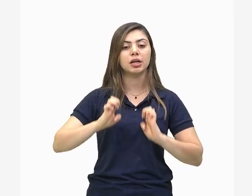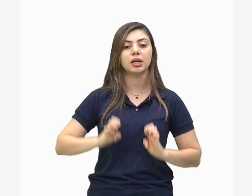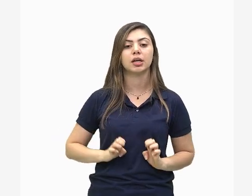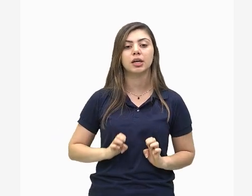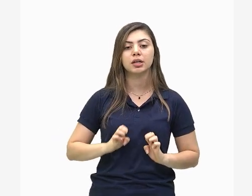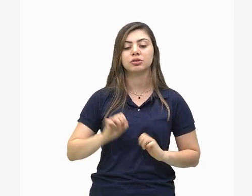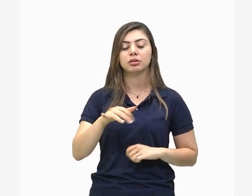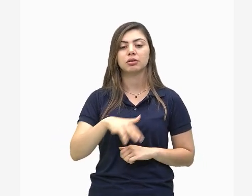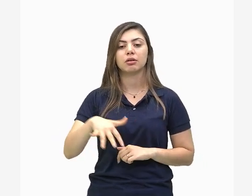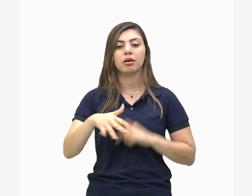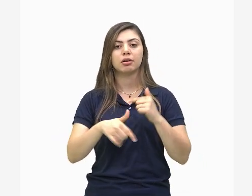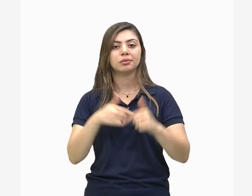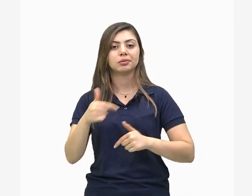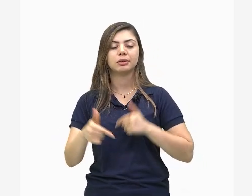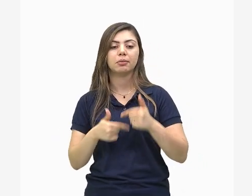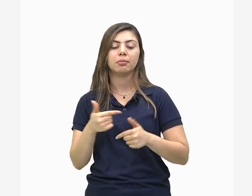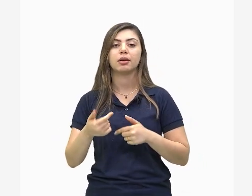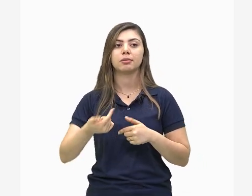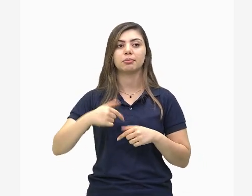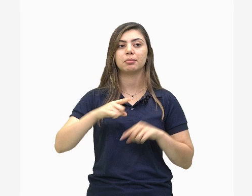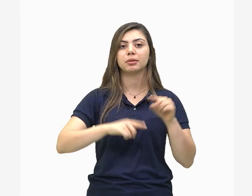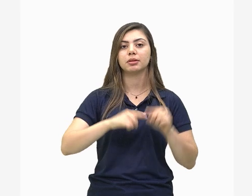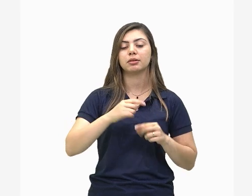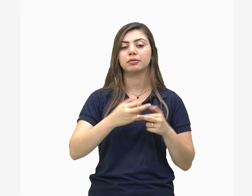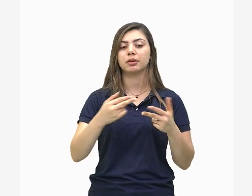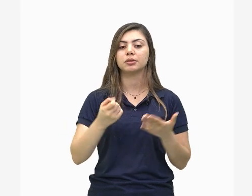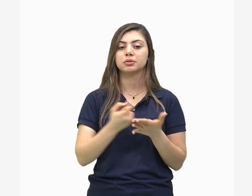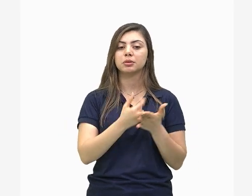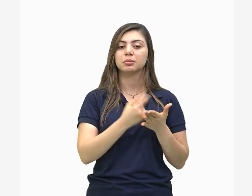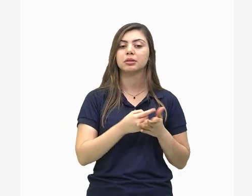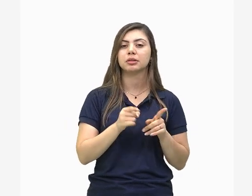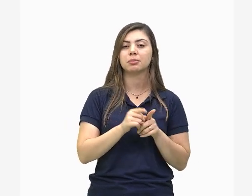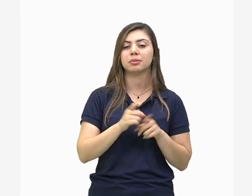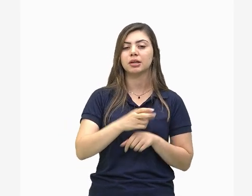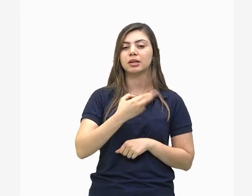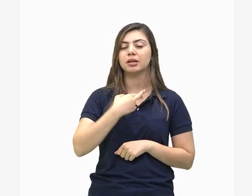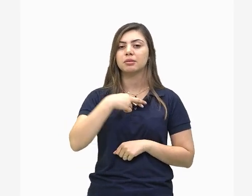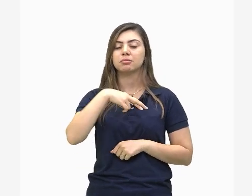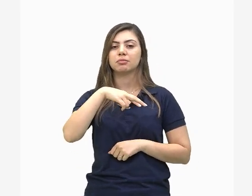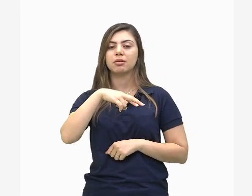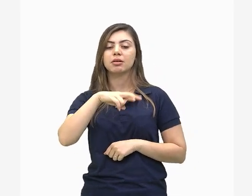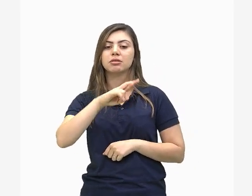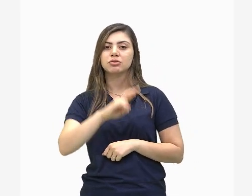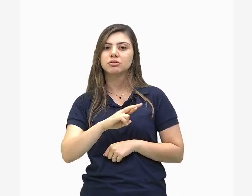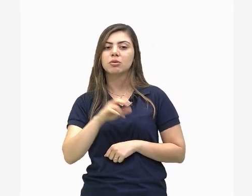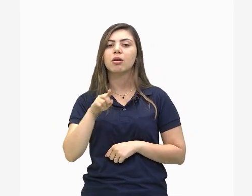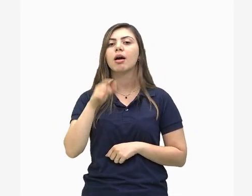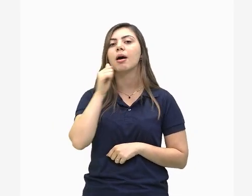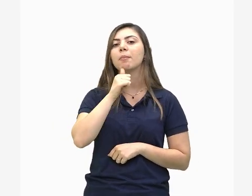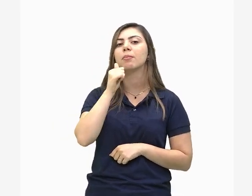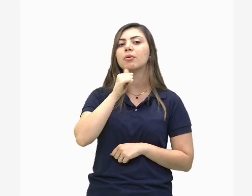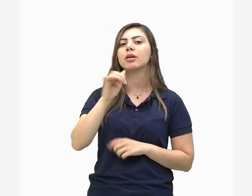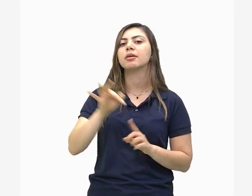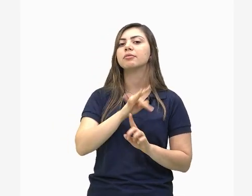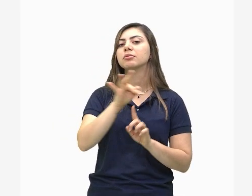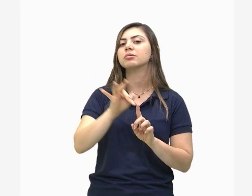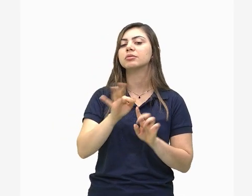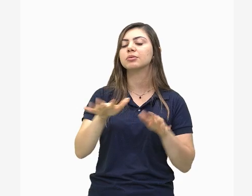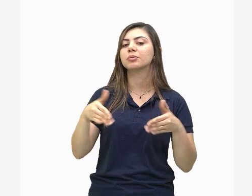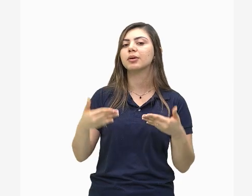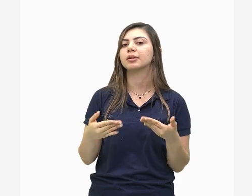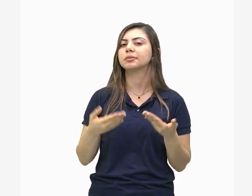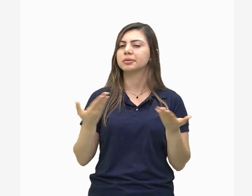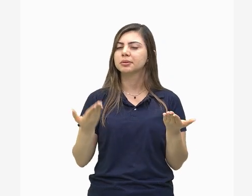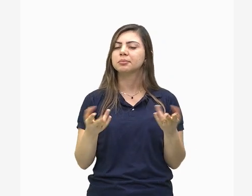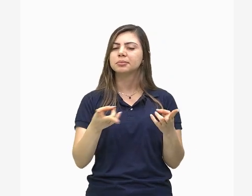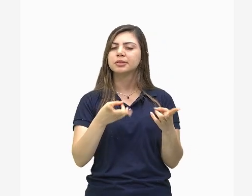no trabalho, o papel das mulheres na religião. Enfim, nós temos vários desafios éticos que estão no